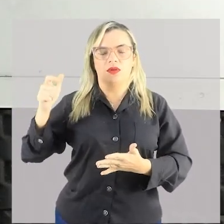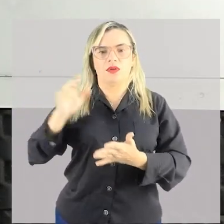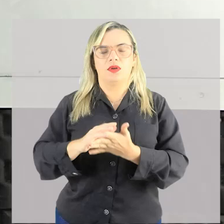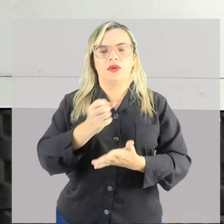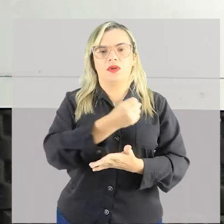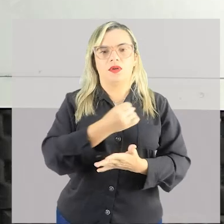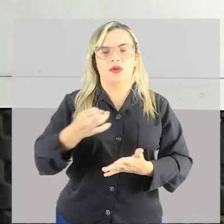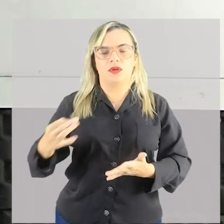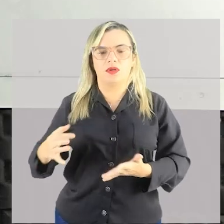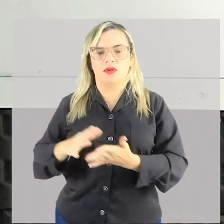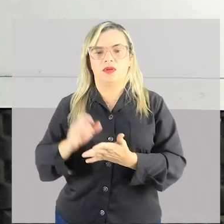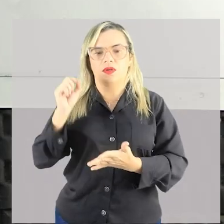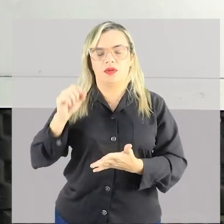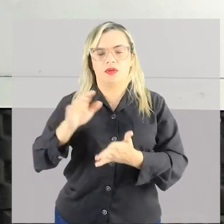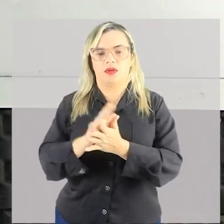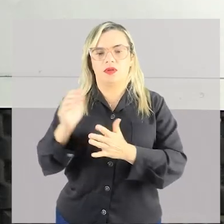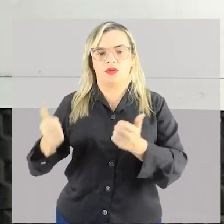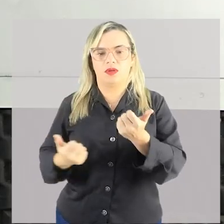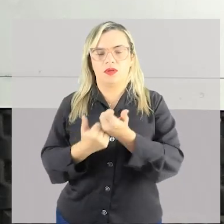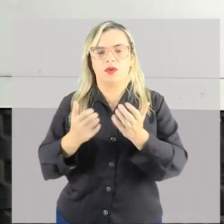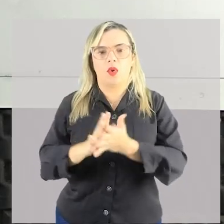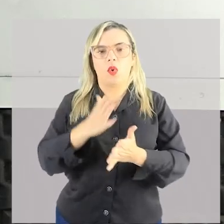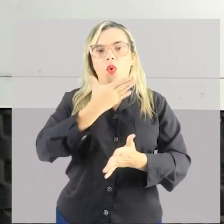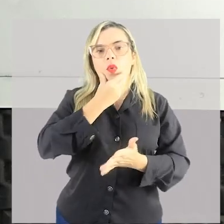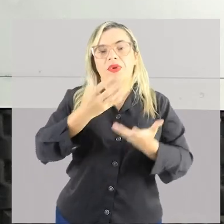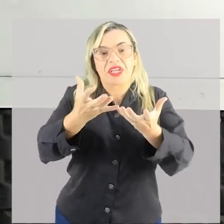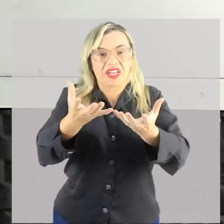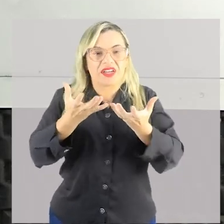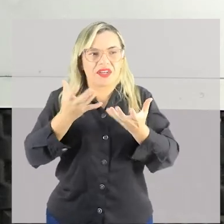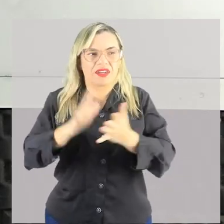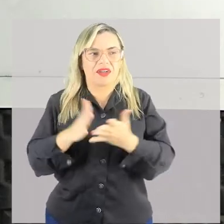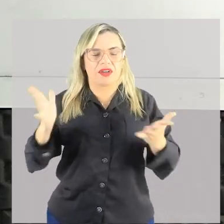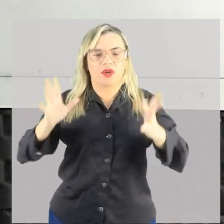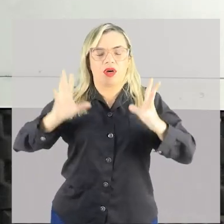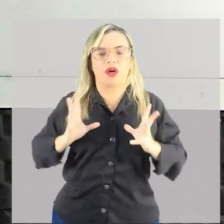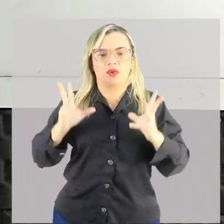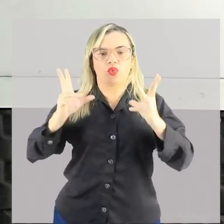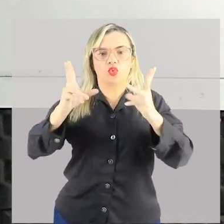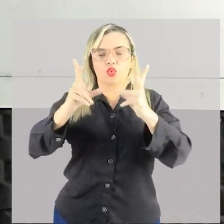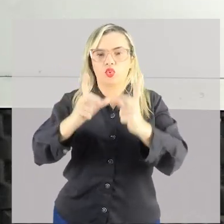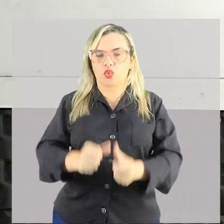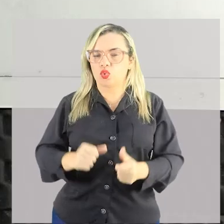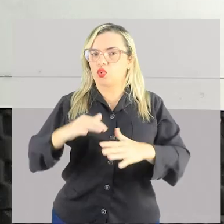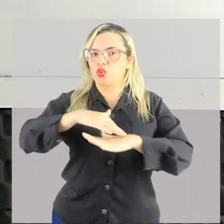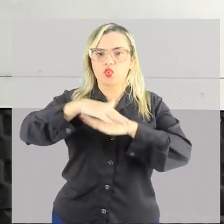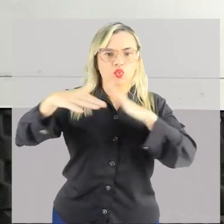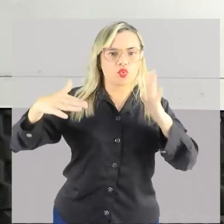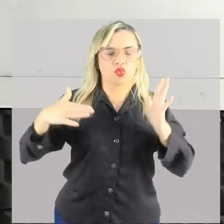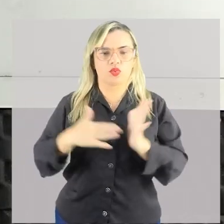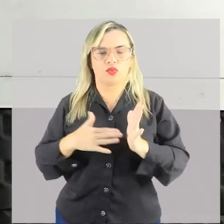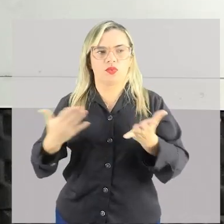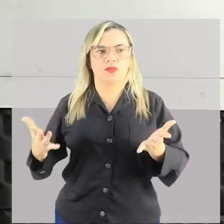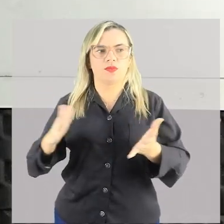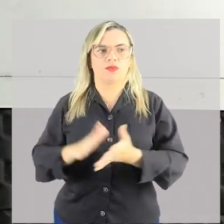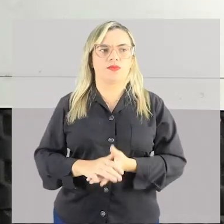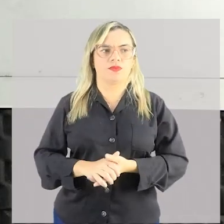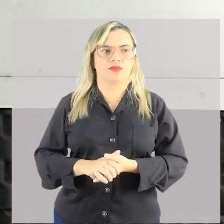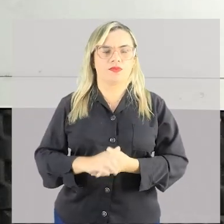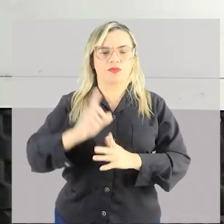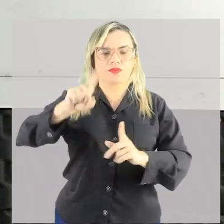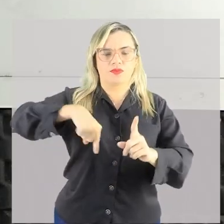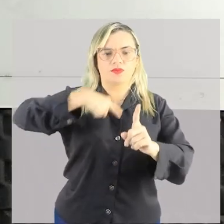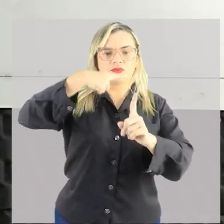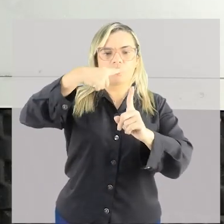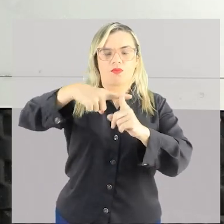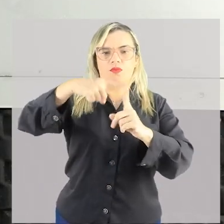de ser um homem o apoiador do candidato a Então quais são o total de apoiadores o resultado possível eu vou somar mas